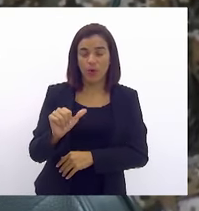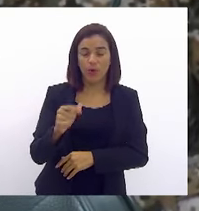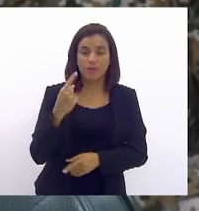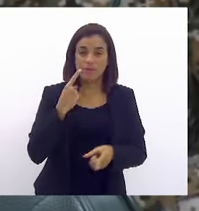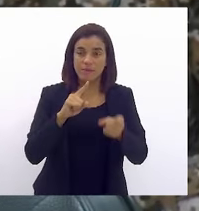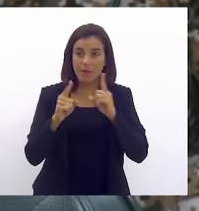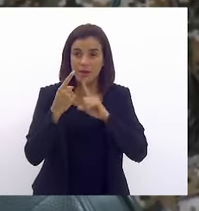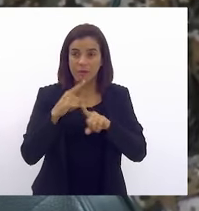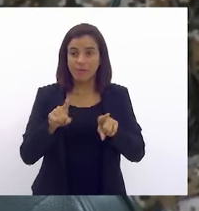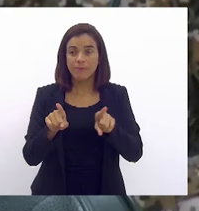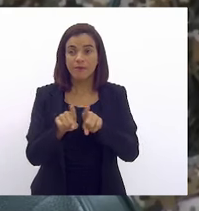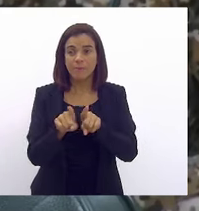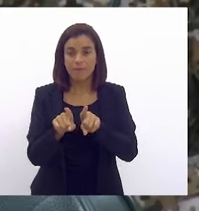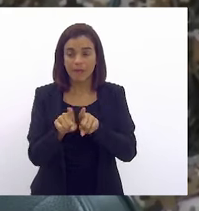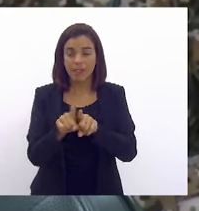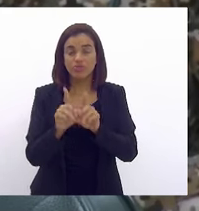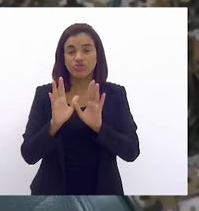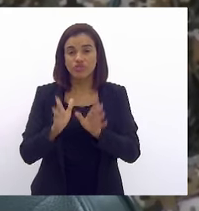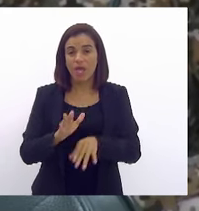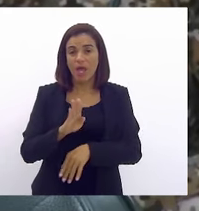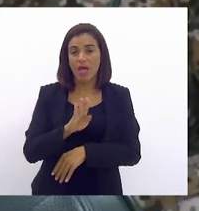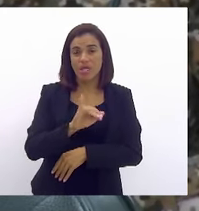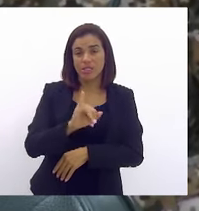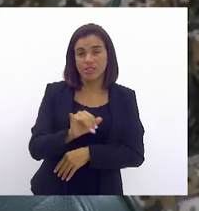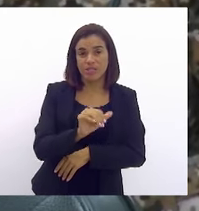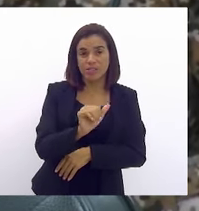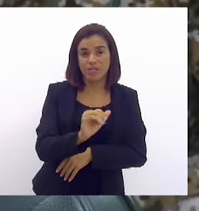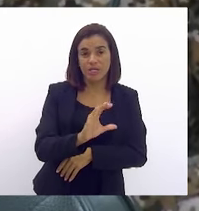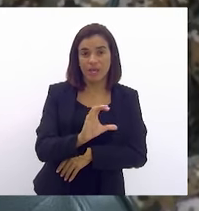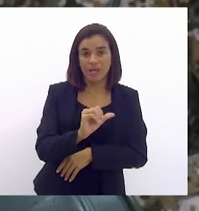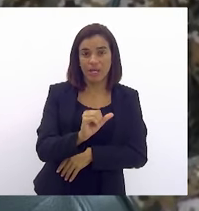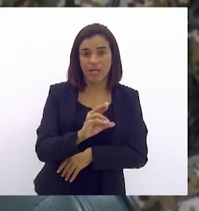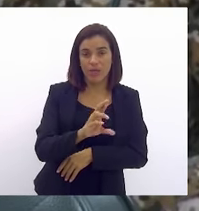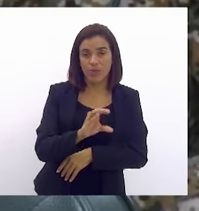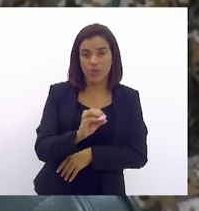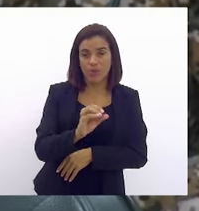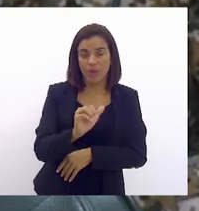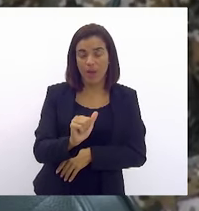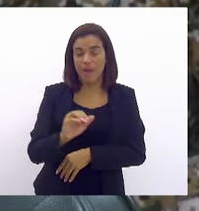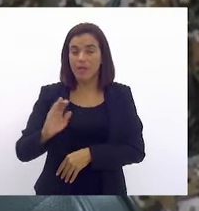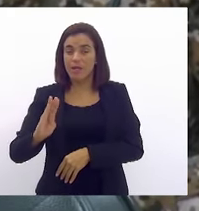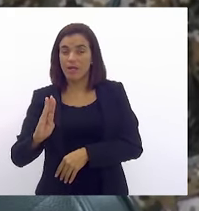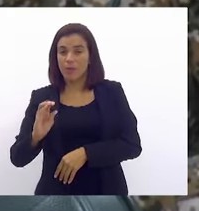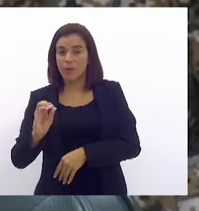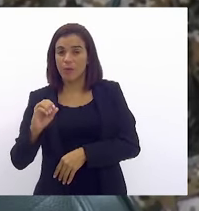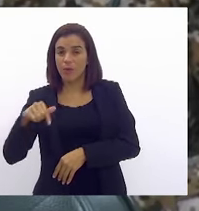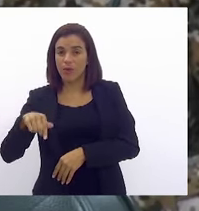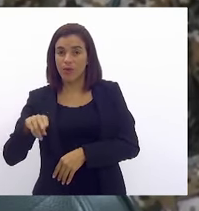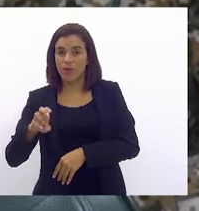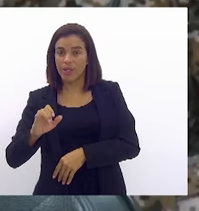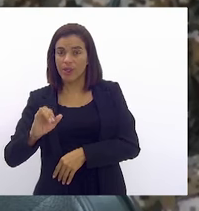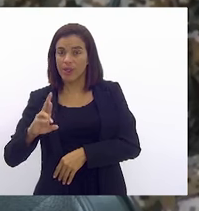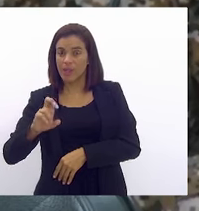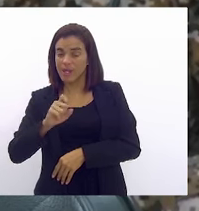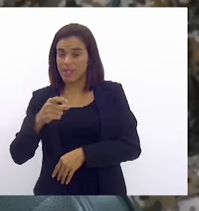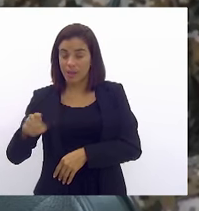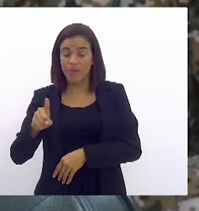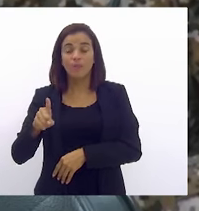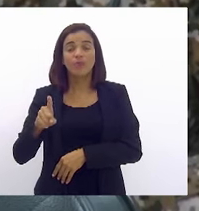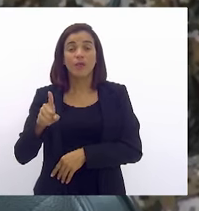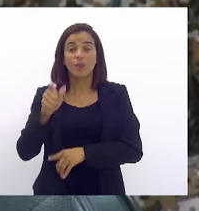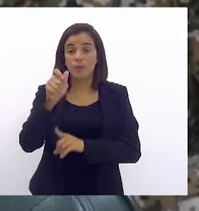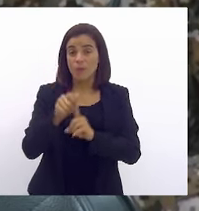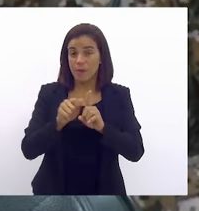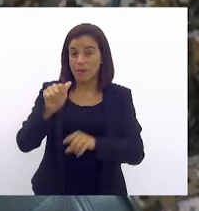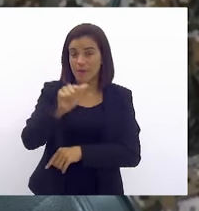um reconhecimento em Jacaroá e Boqueirão. E tivemos a oportunidade também de fazer uma campanha em agosto de 2022 na Lagoa